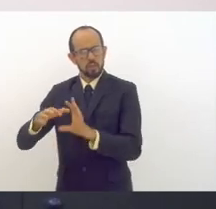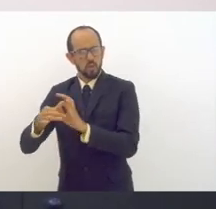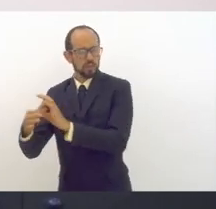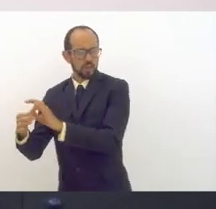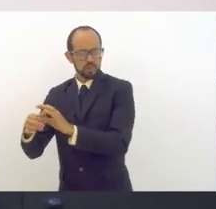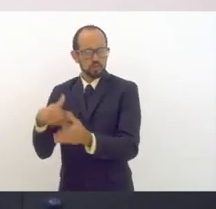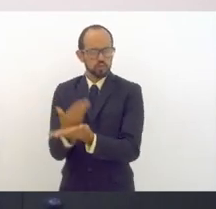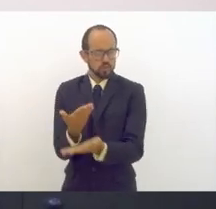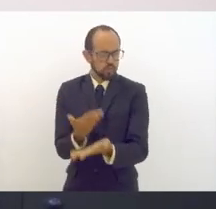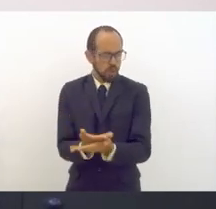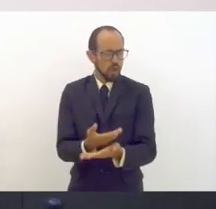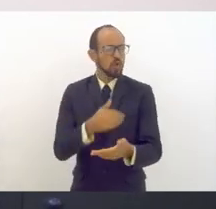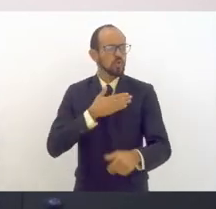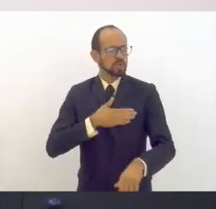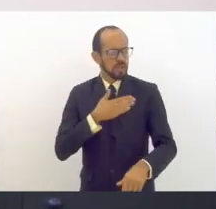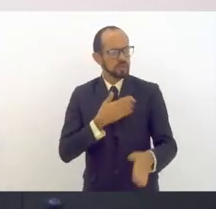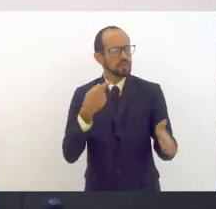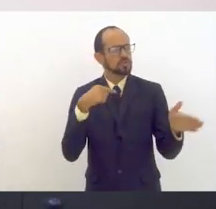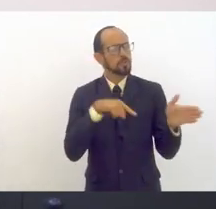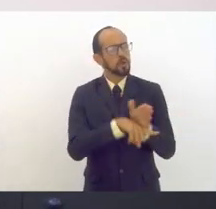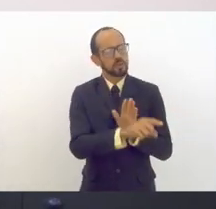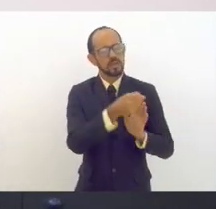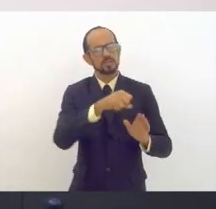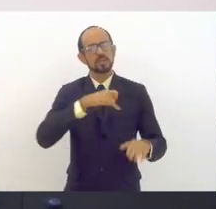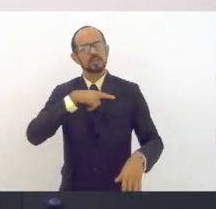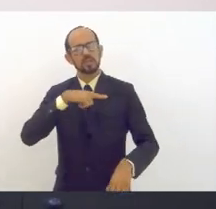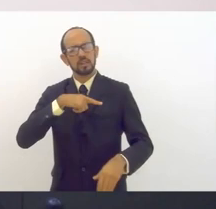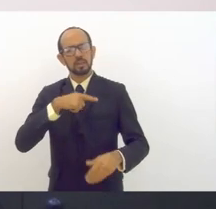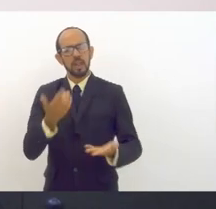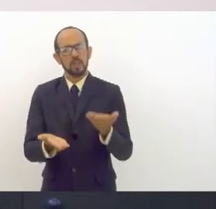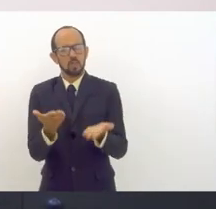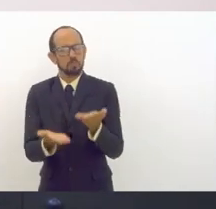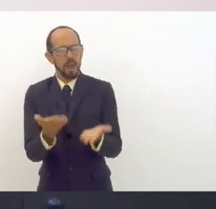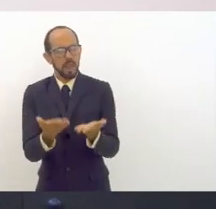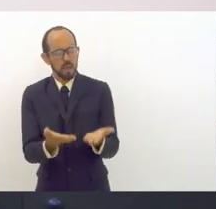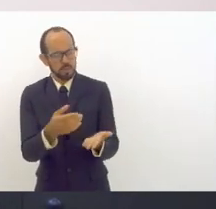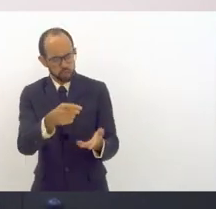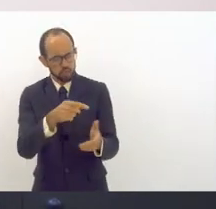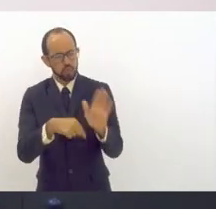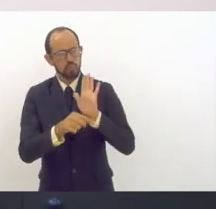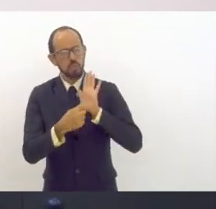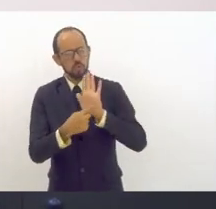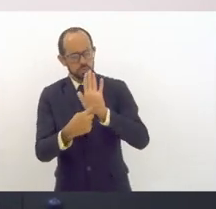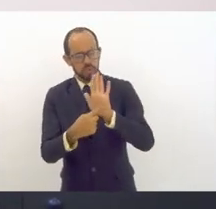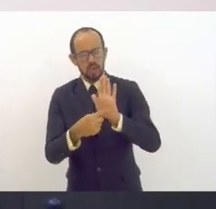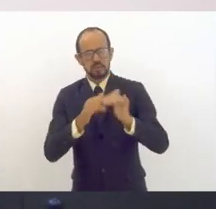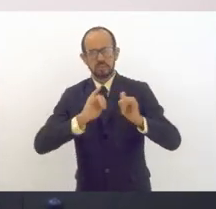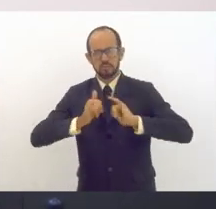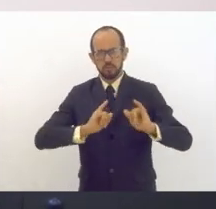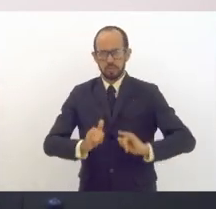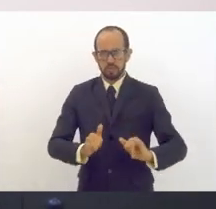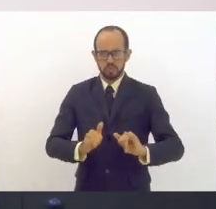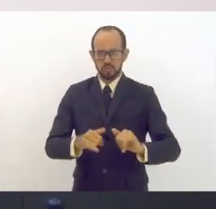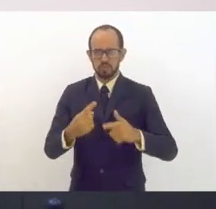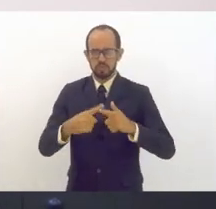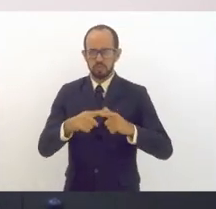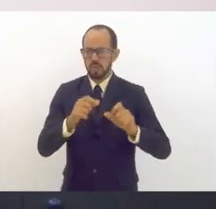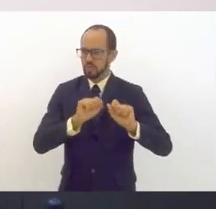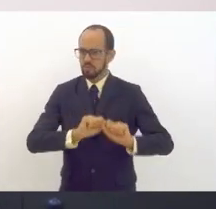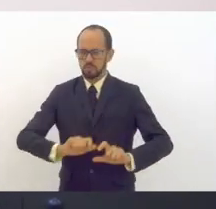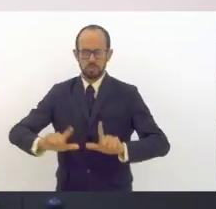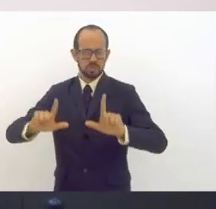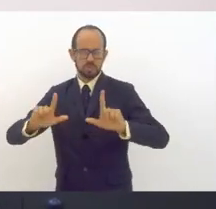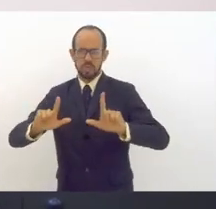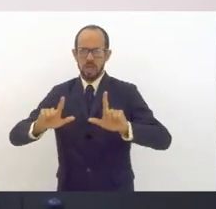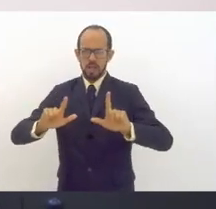elemento de balanço sobre o cumprimento desta lei nas escolas estaduais vinculadas à SEDUC, já que aqui nos slides, assim,